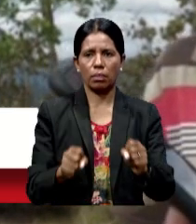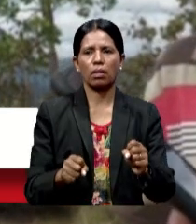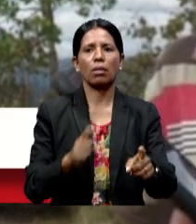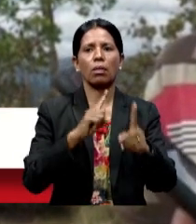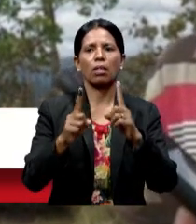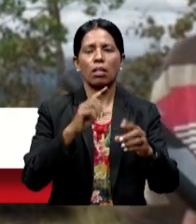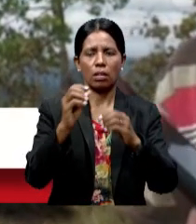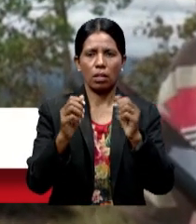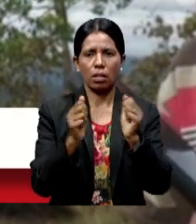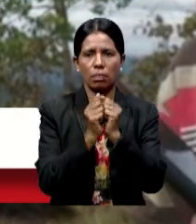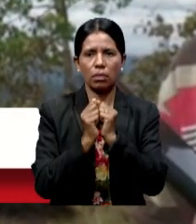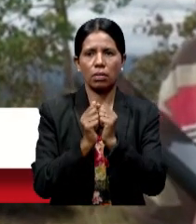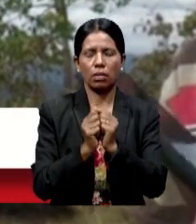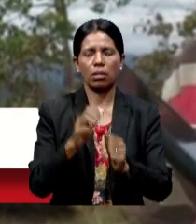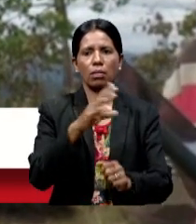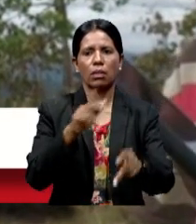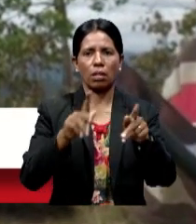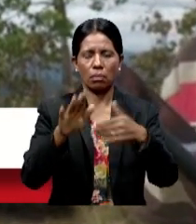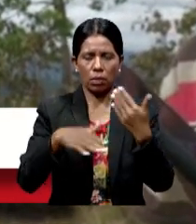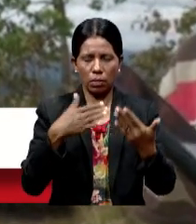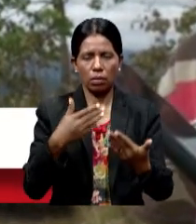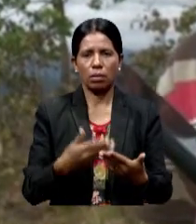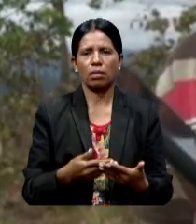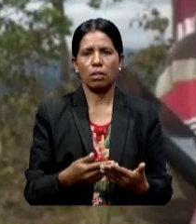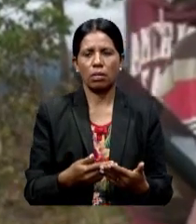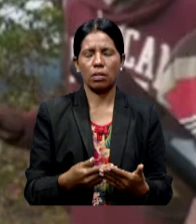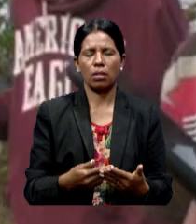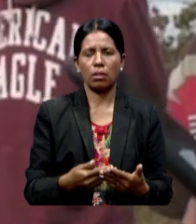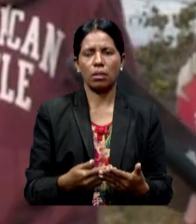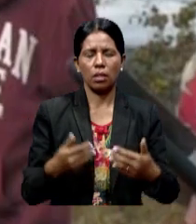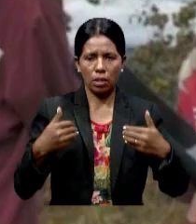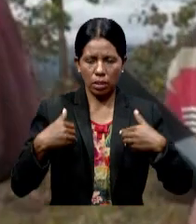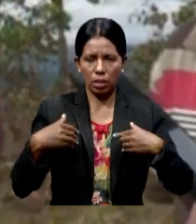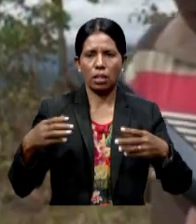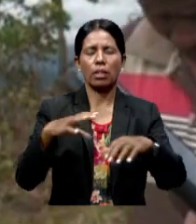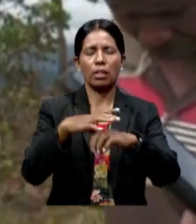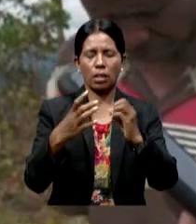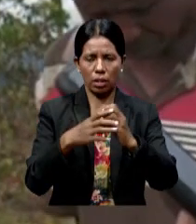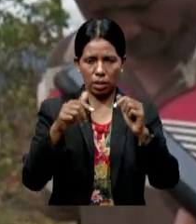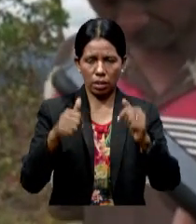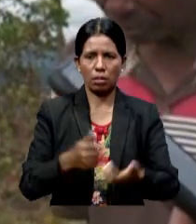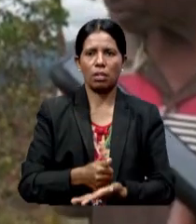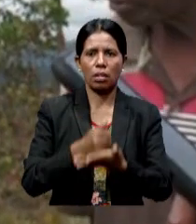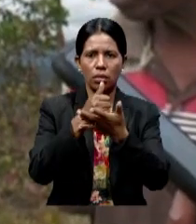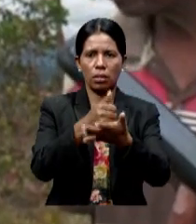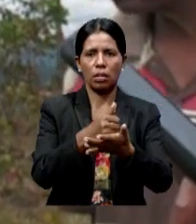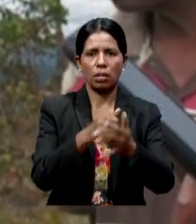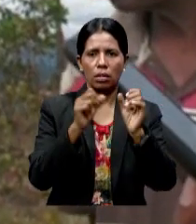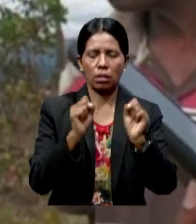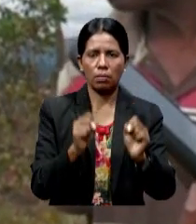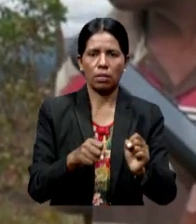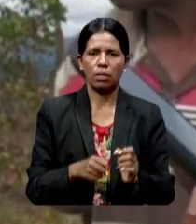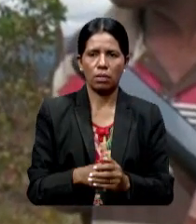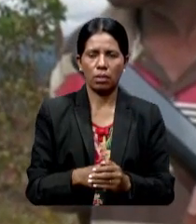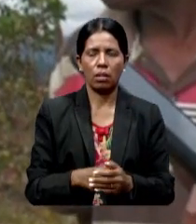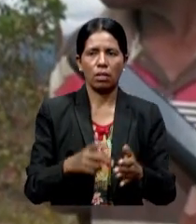ko comunidade se neve na embaraira ne para enfim satu bele facilita para atu bele